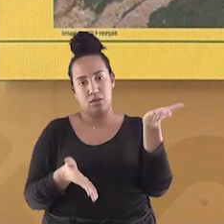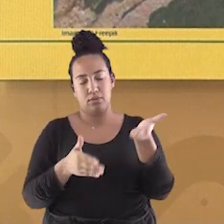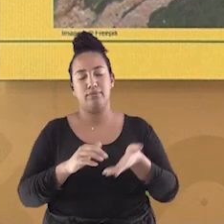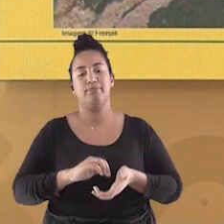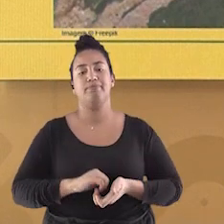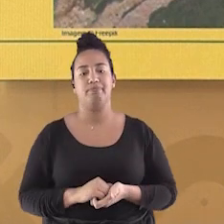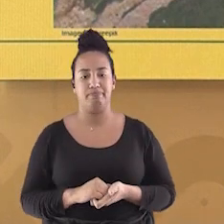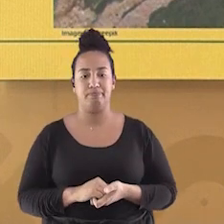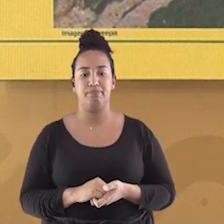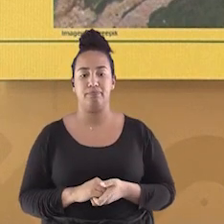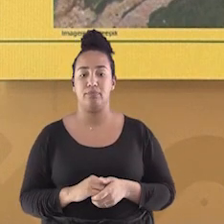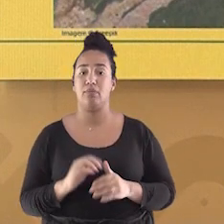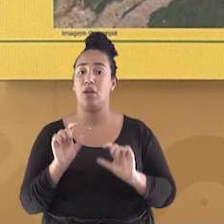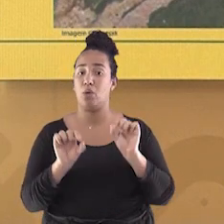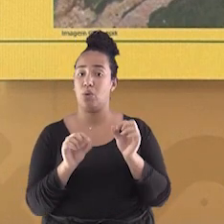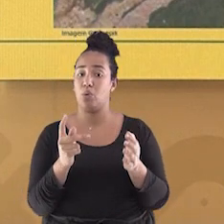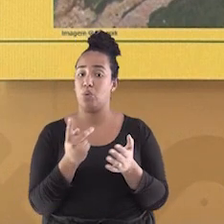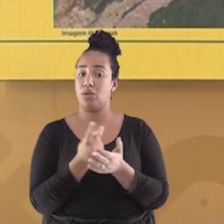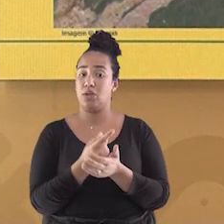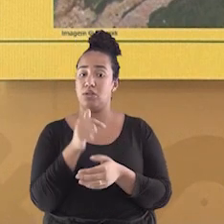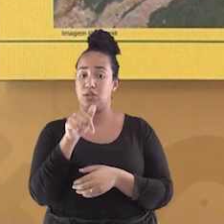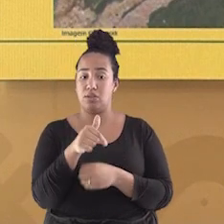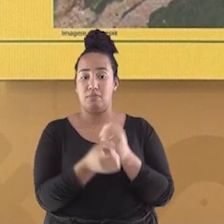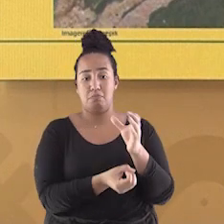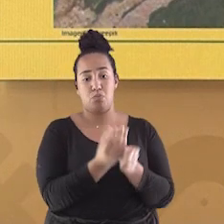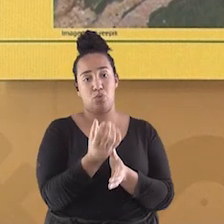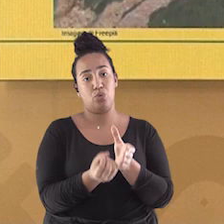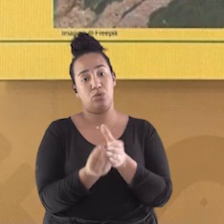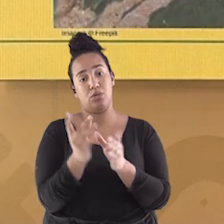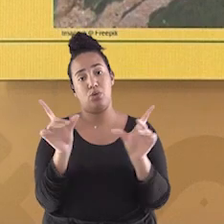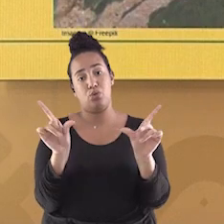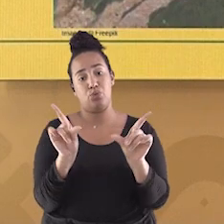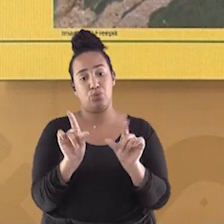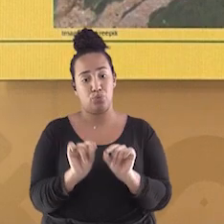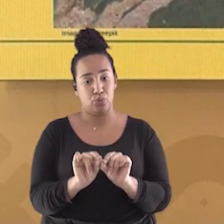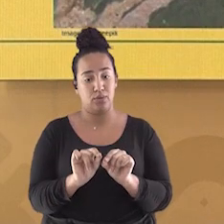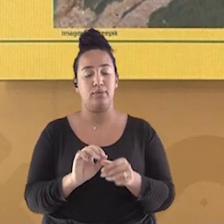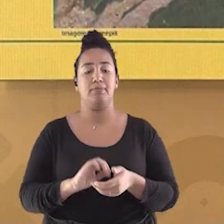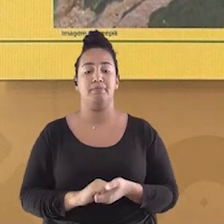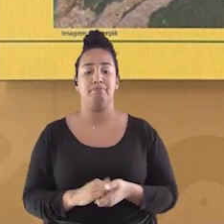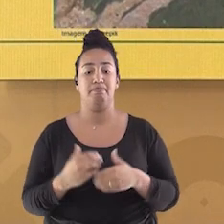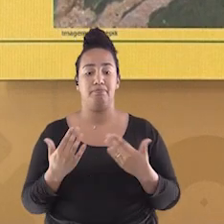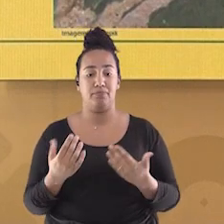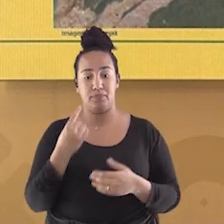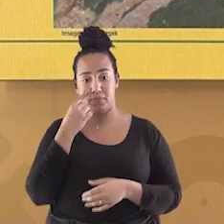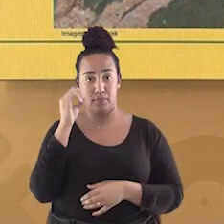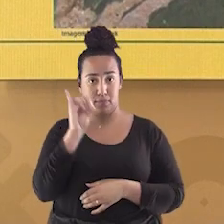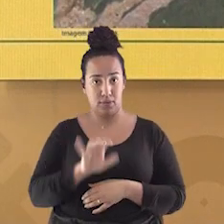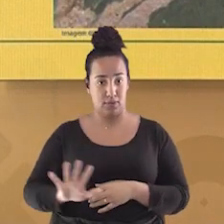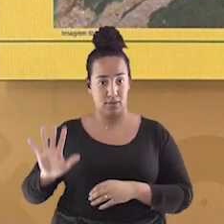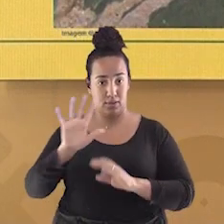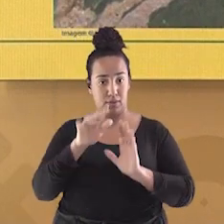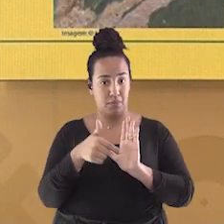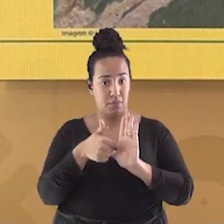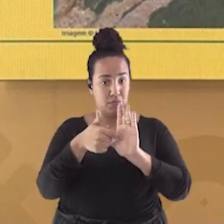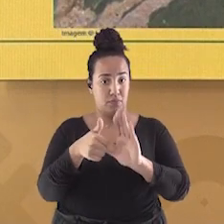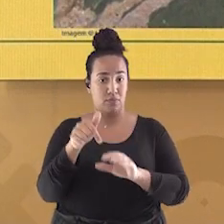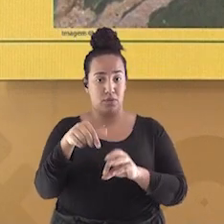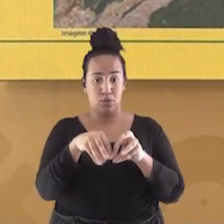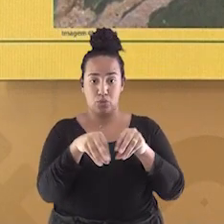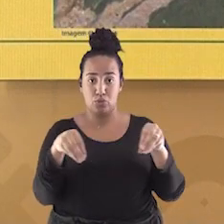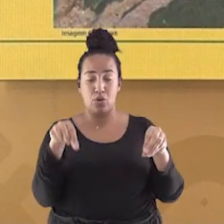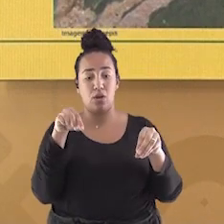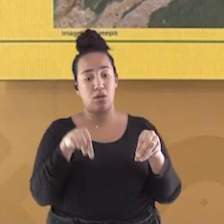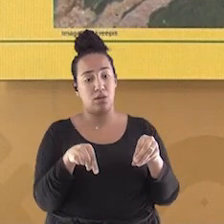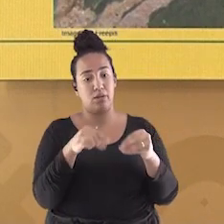terra, reduzindo sua capacidade de produção. Como mostra a imagem, o solo foi